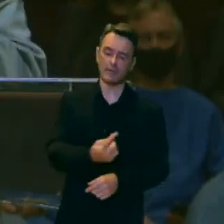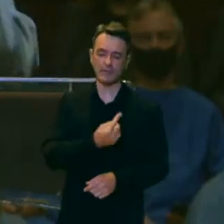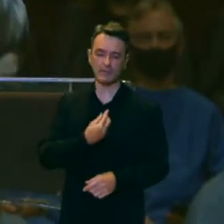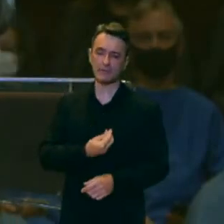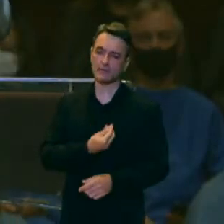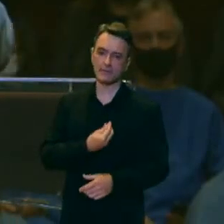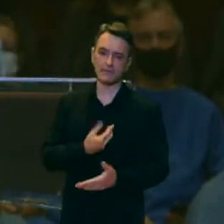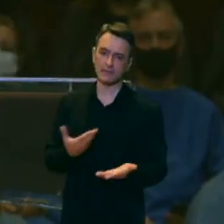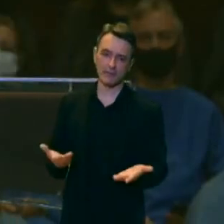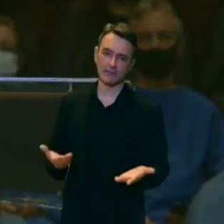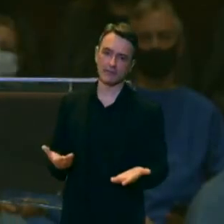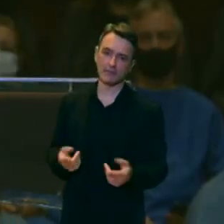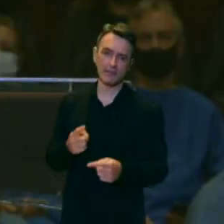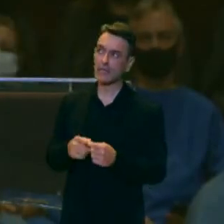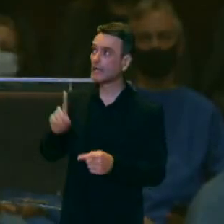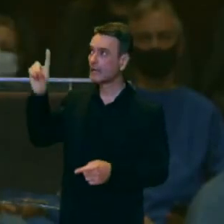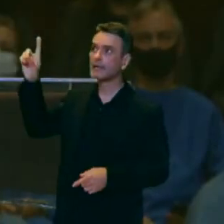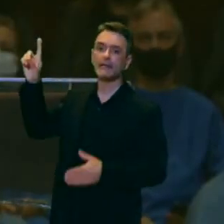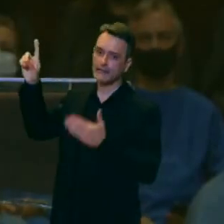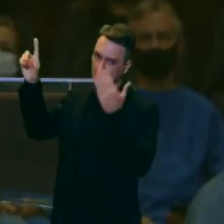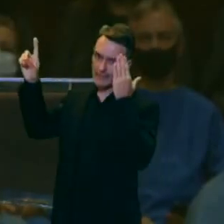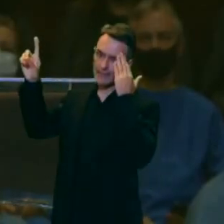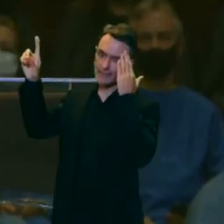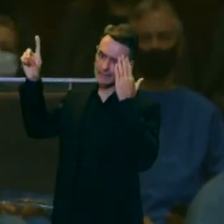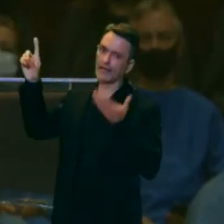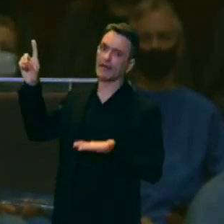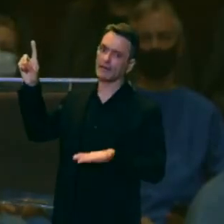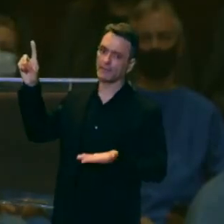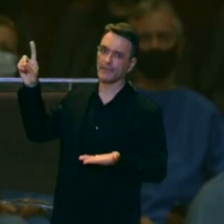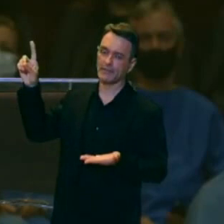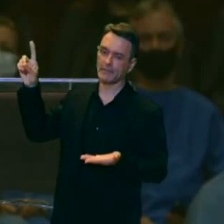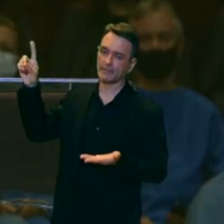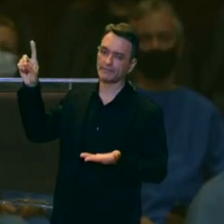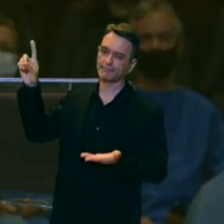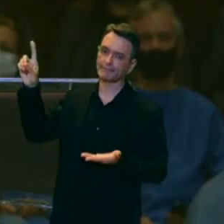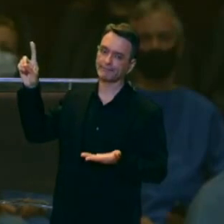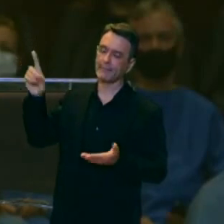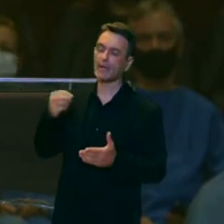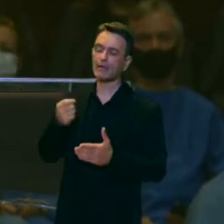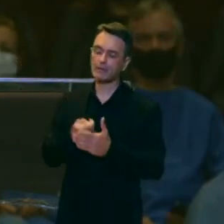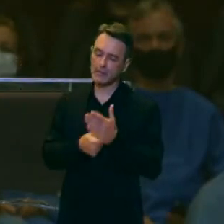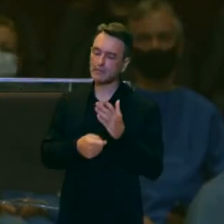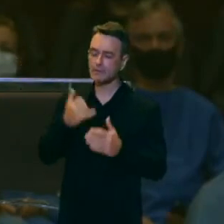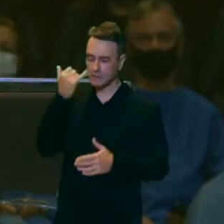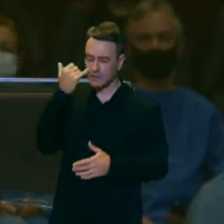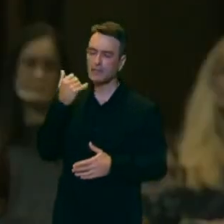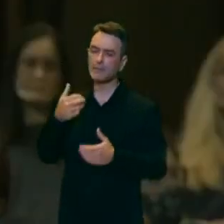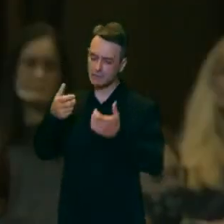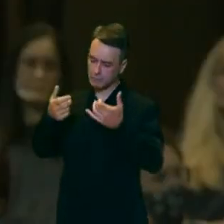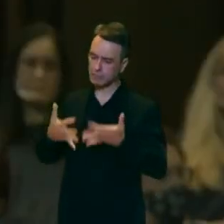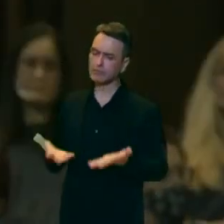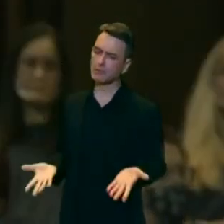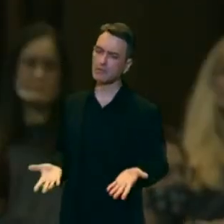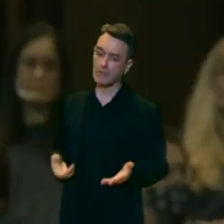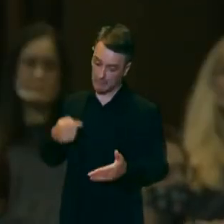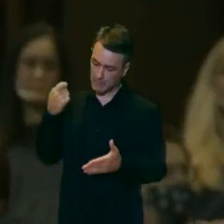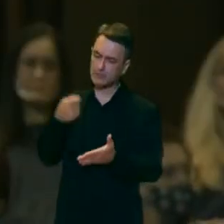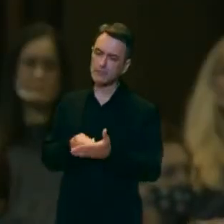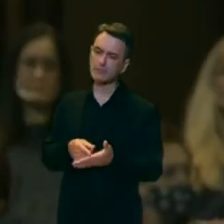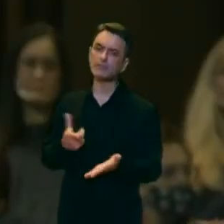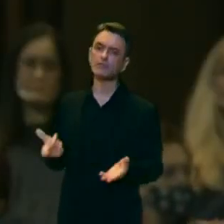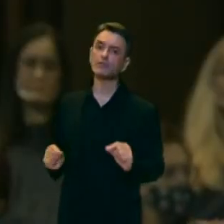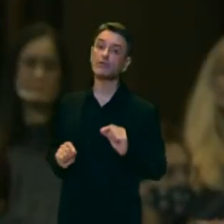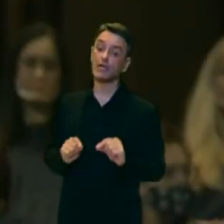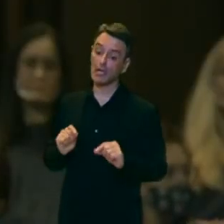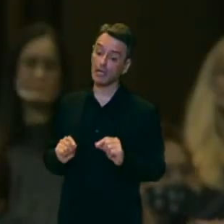dar esse sonho que a gente está perseguindo. E Ele fala lá no texto de Jeremias: decida agora, porque existe um caminho